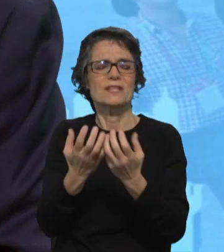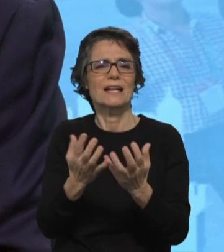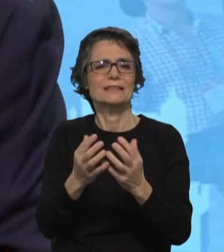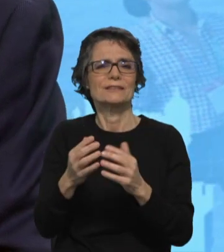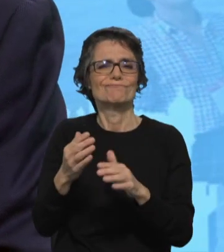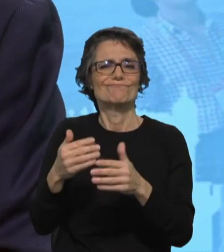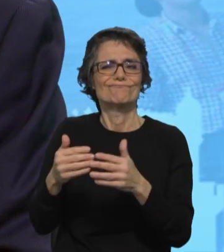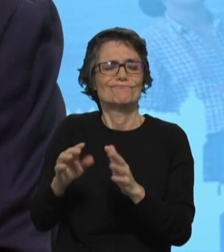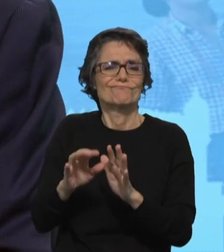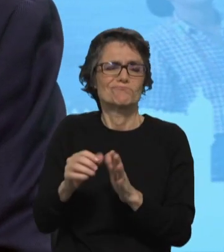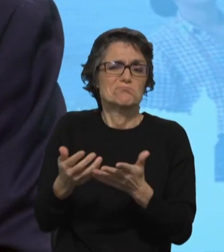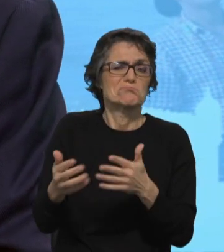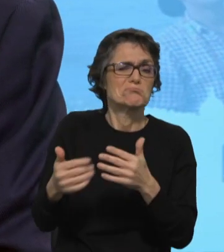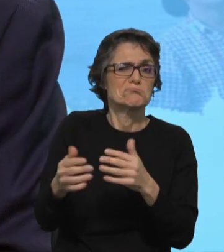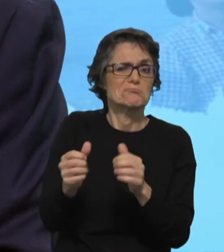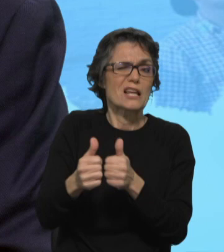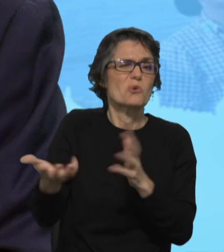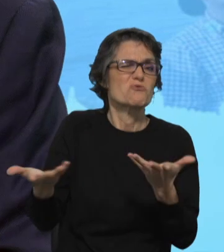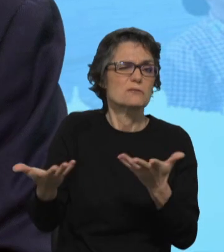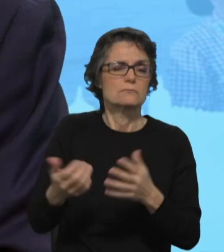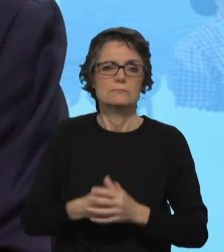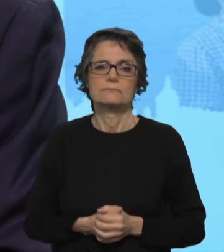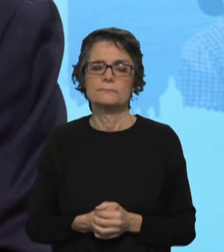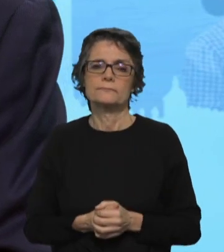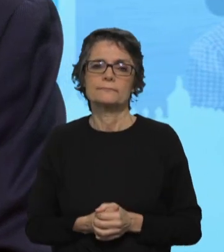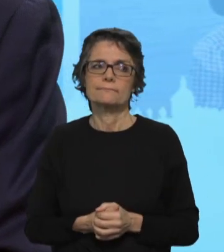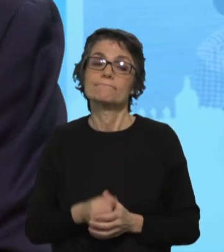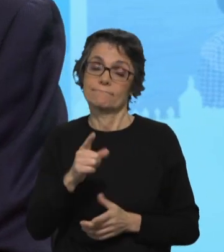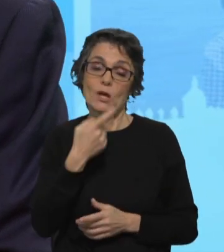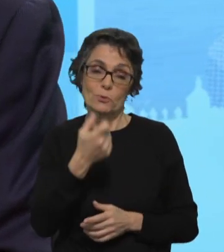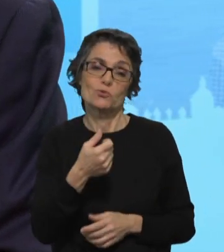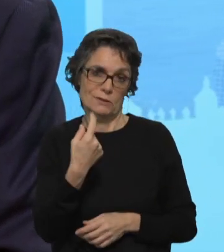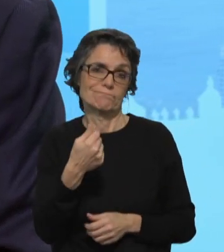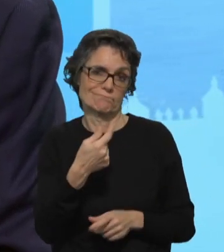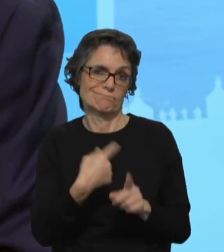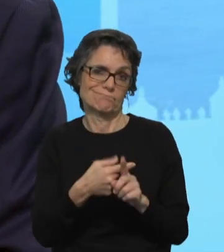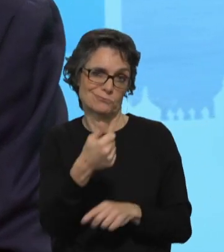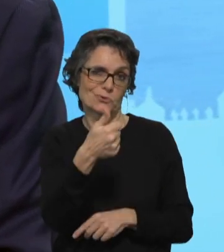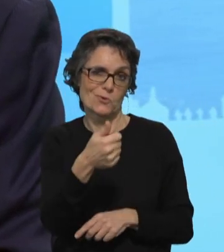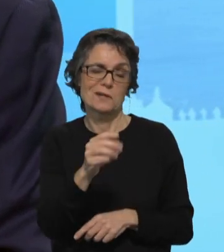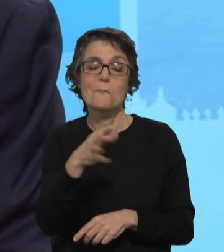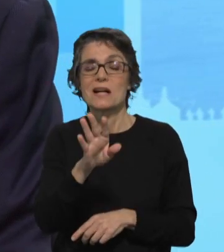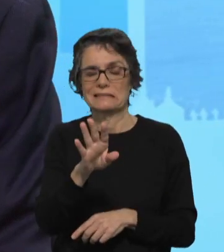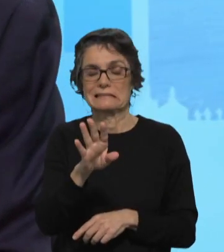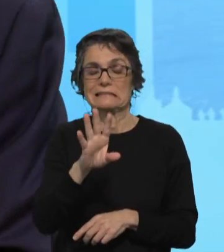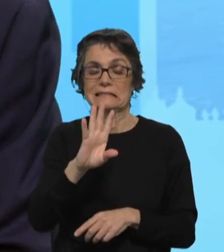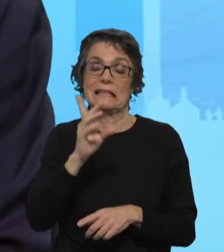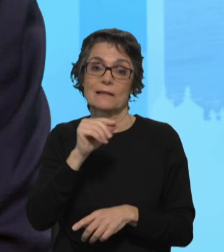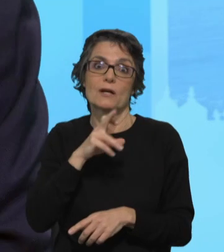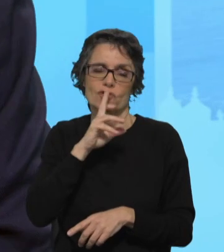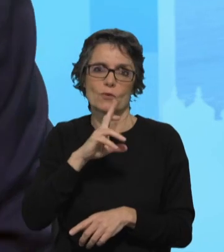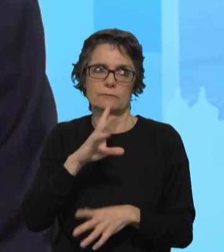mas ela é particularmente complexa e, portanto, pede também uma resposta... Complexa, mas... Também complexa, mas... Isto